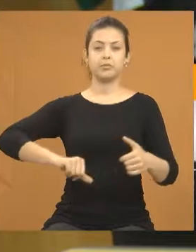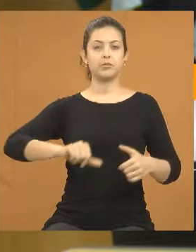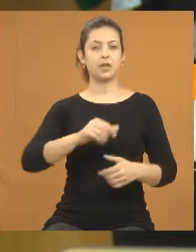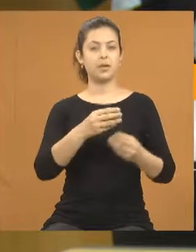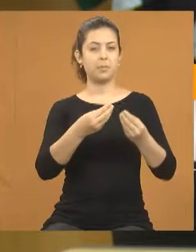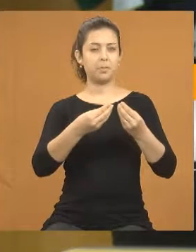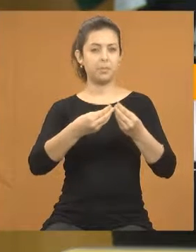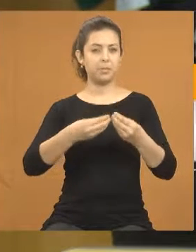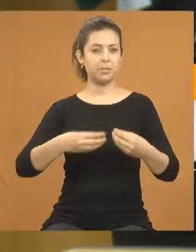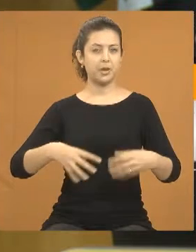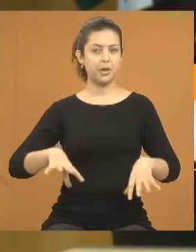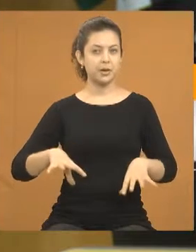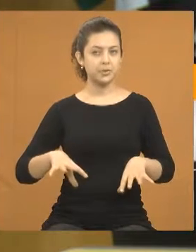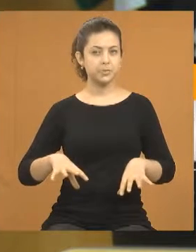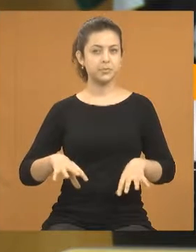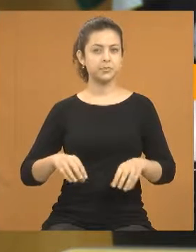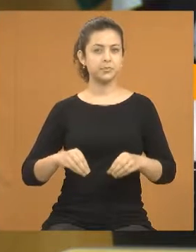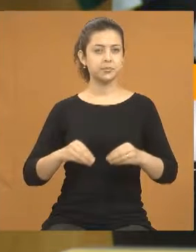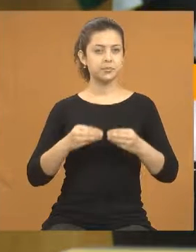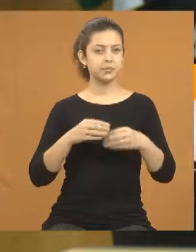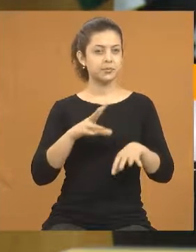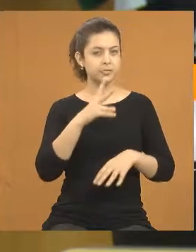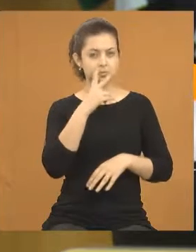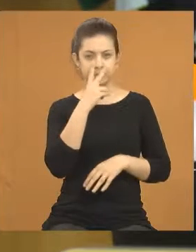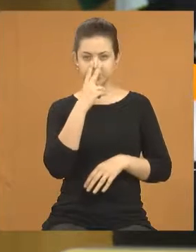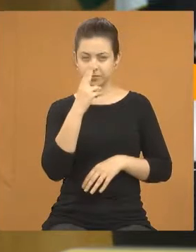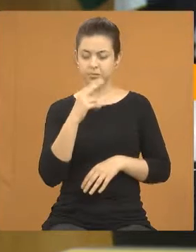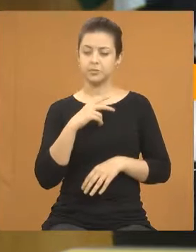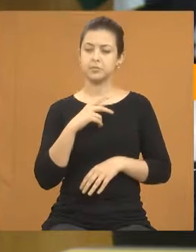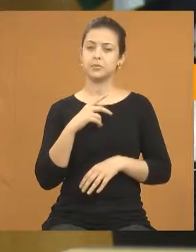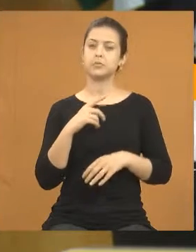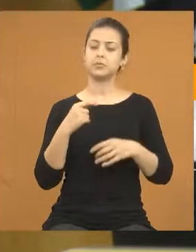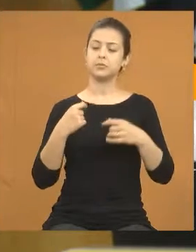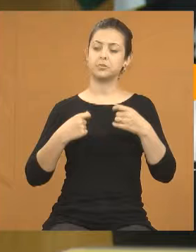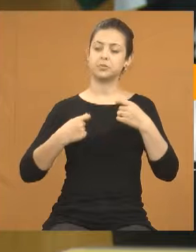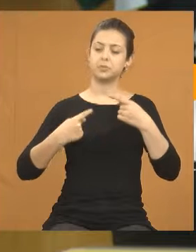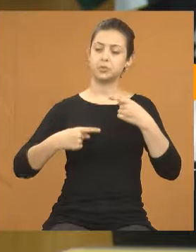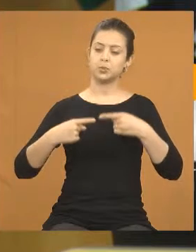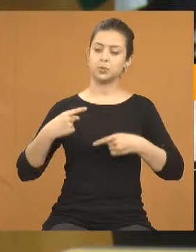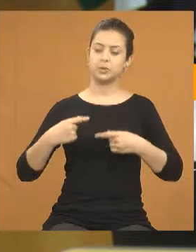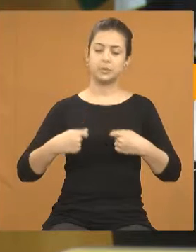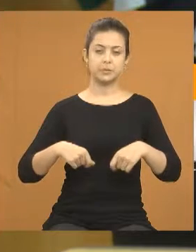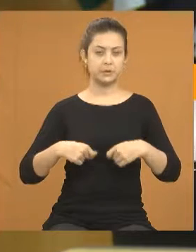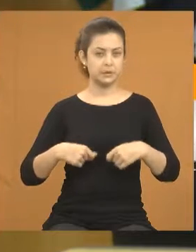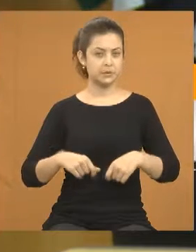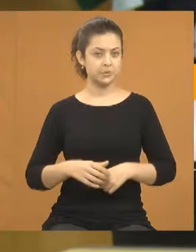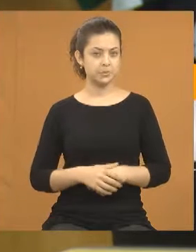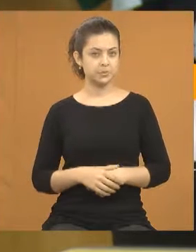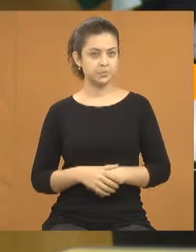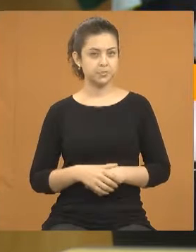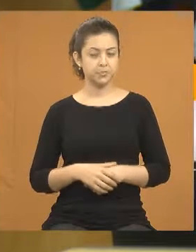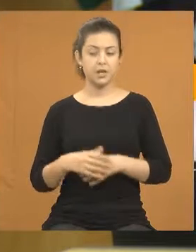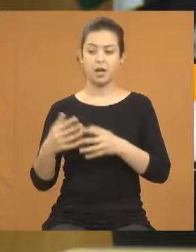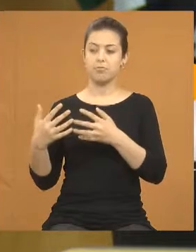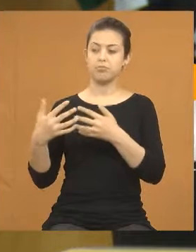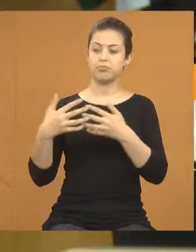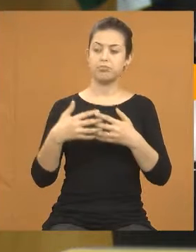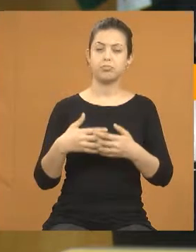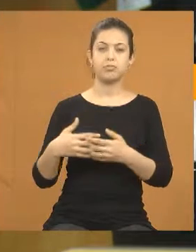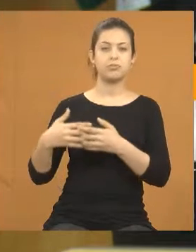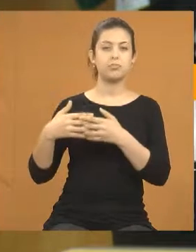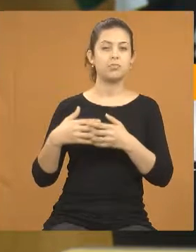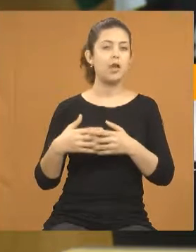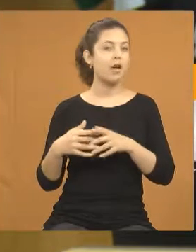prejudicar muito. Nós achamos que tem que ter uma política para os caminhões que vêm de fora, da fuga